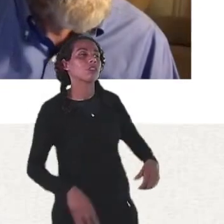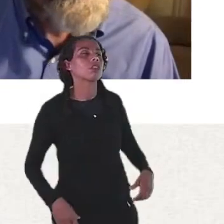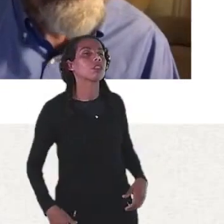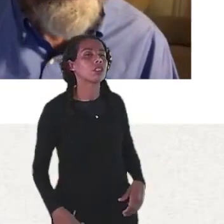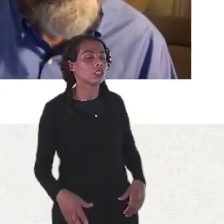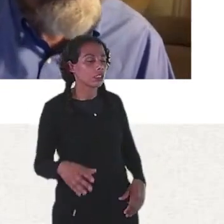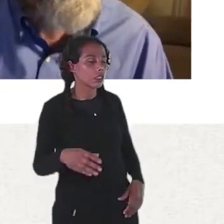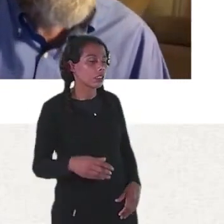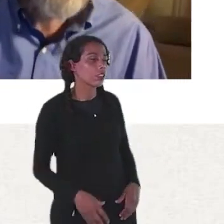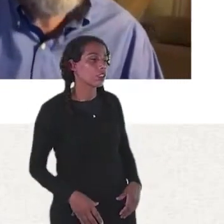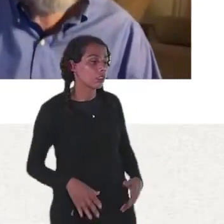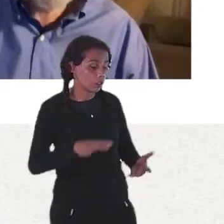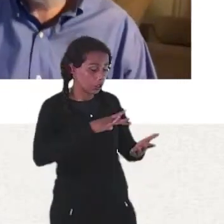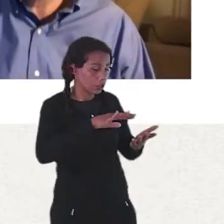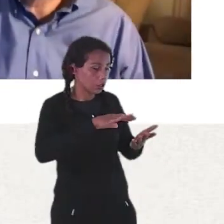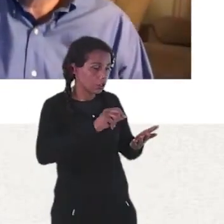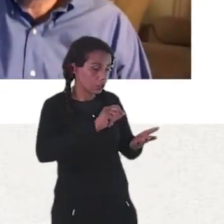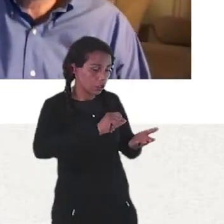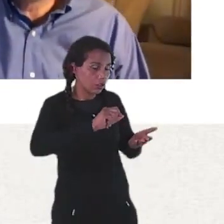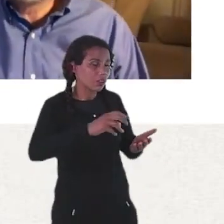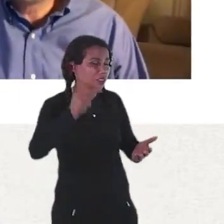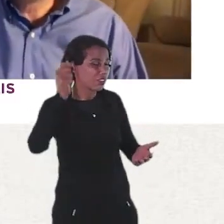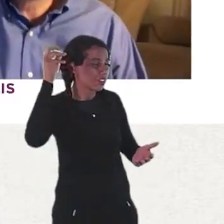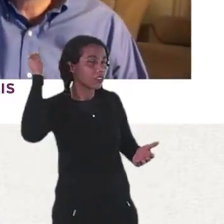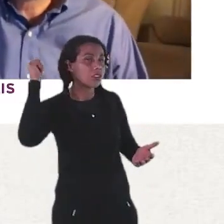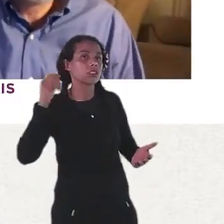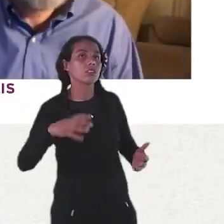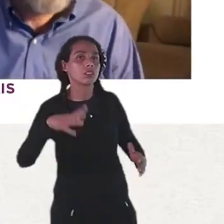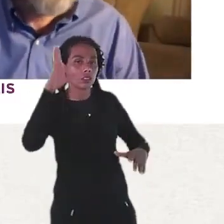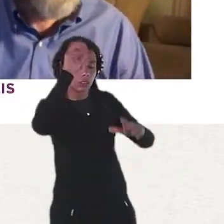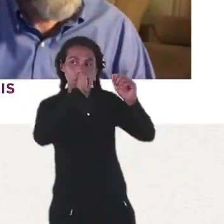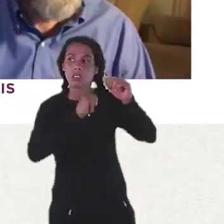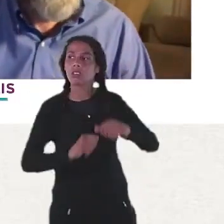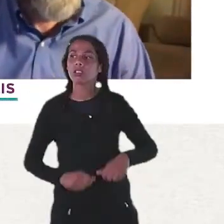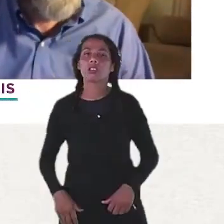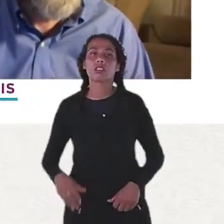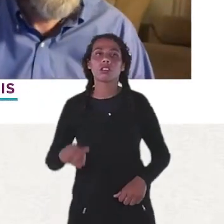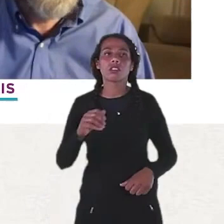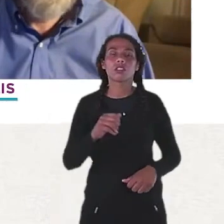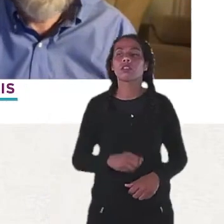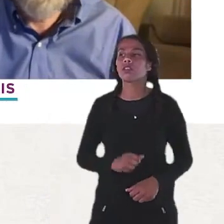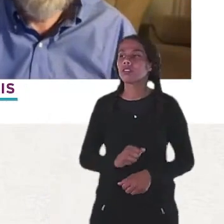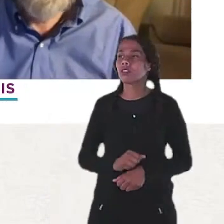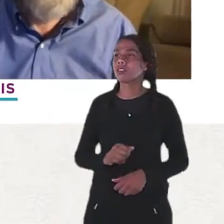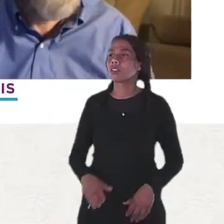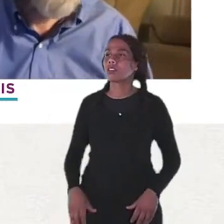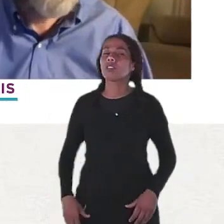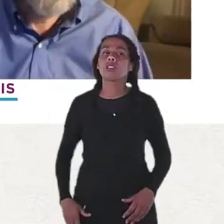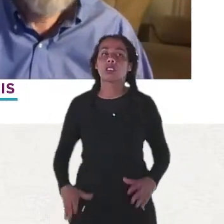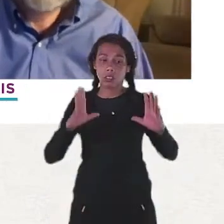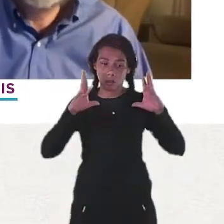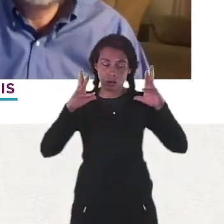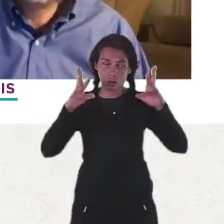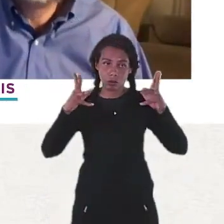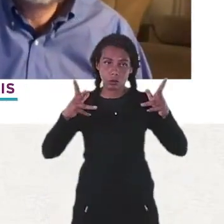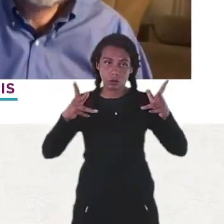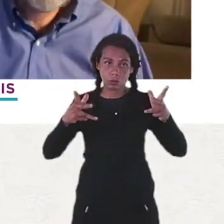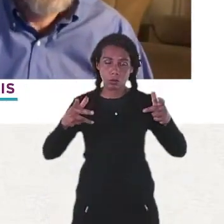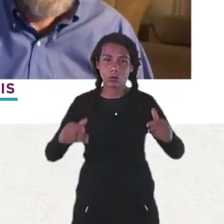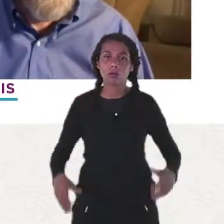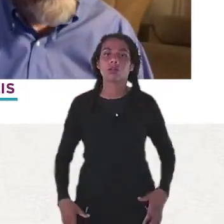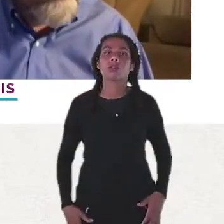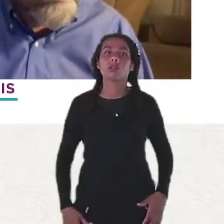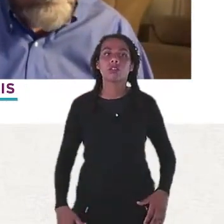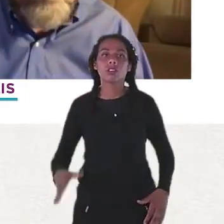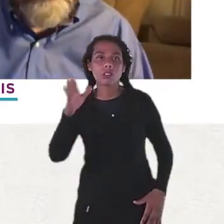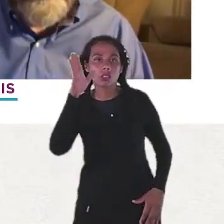Né? No ábaco, claro. Dá uma paradinha. Agradecer imensamente as pessoas que estão nos assistindo aqui no YouTube,